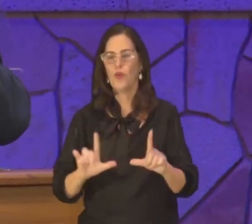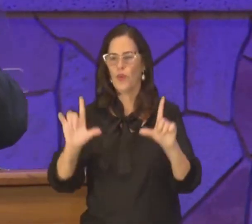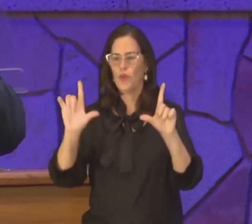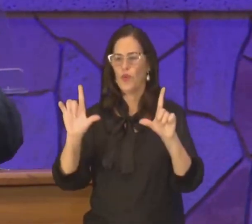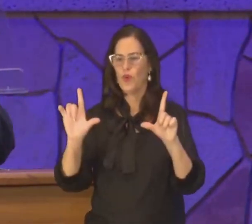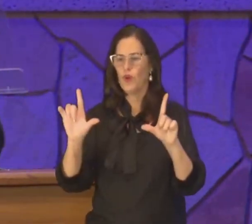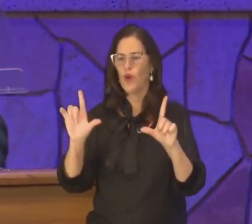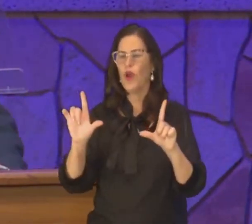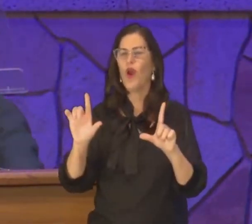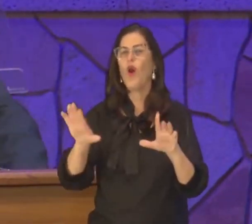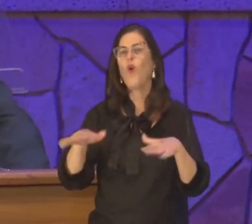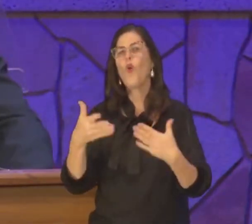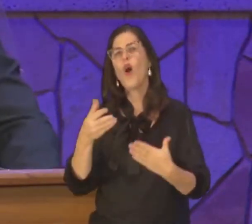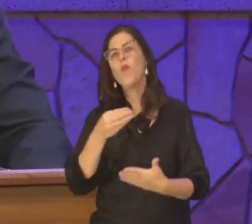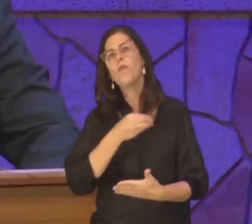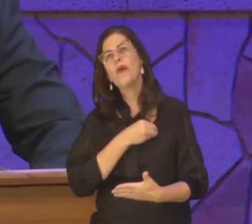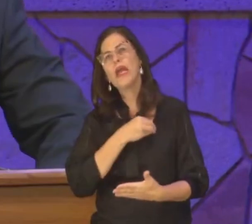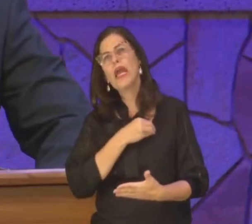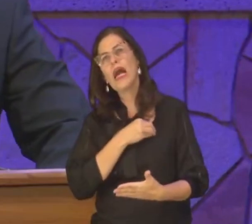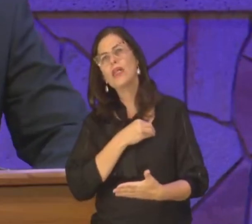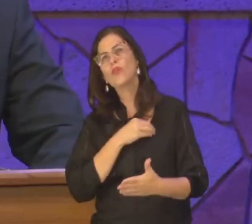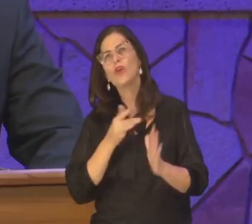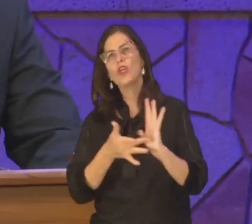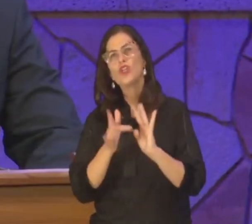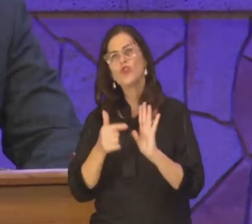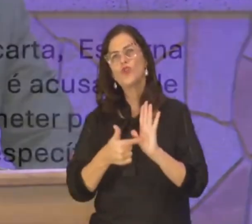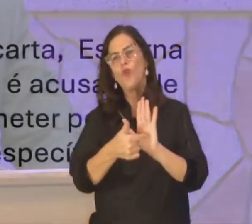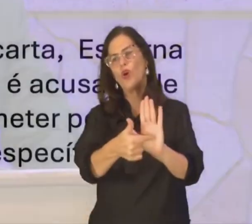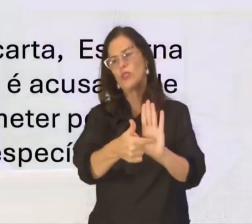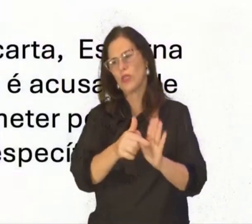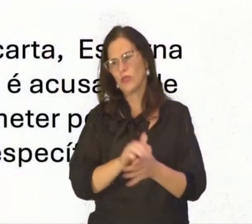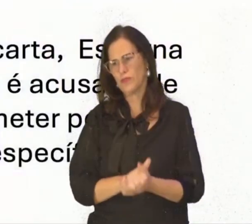foi o pecado denunciado por Cristo nesta carta?